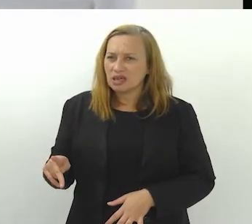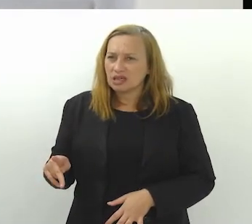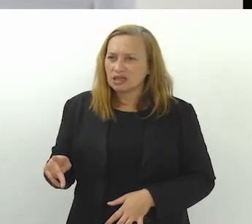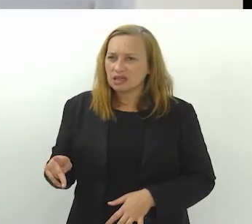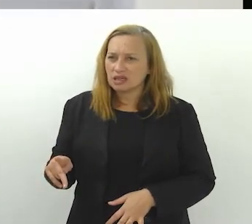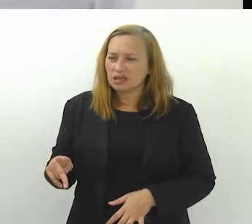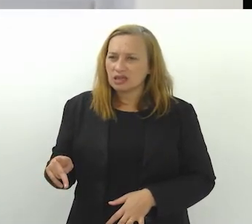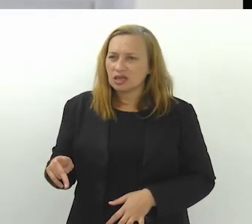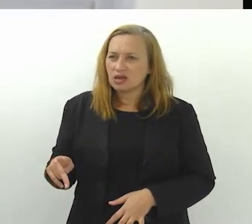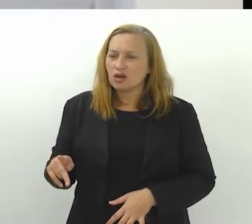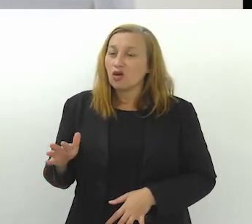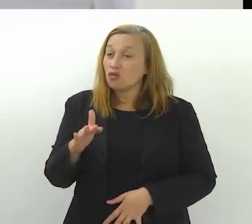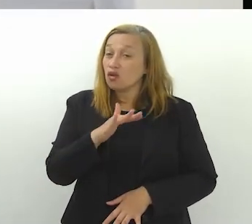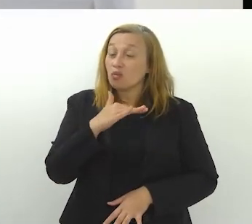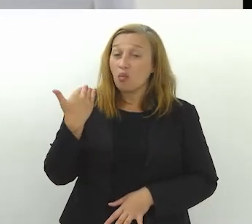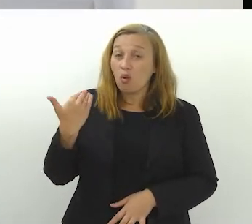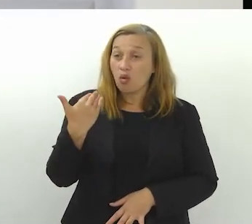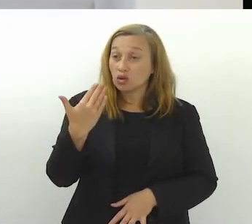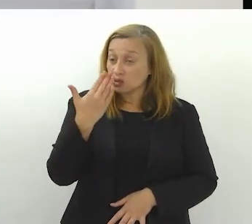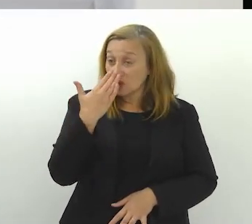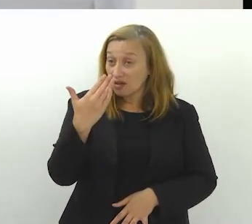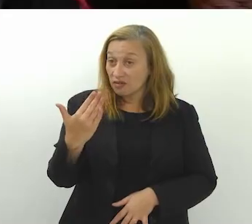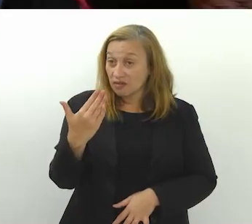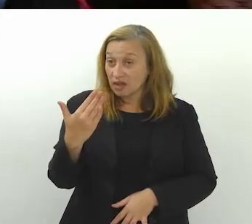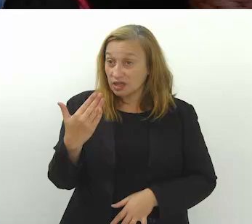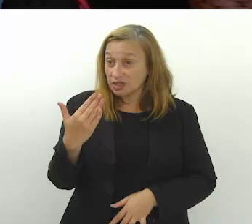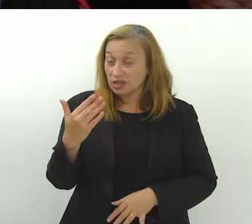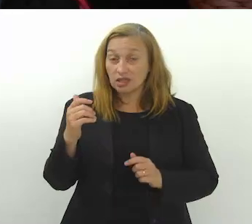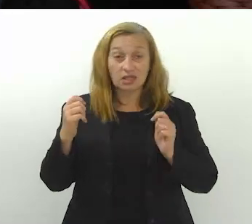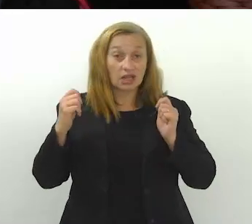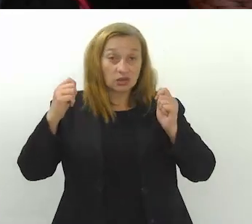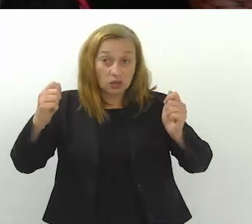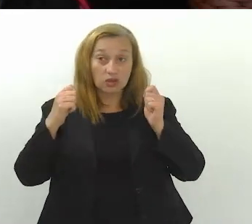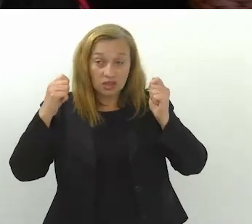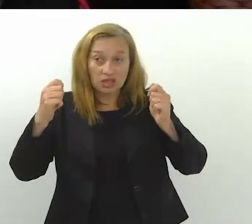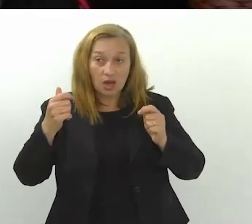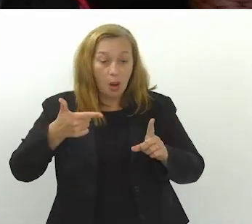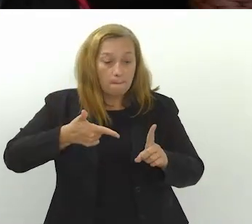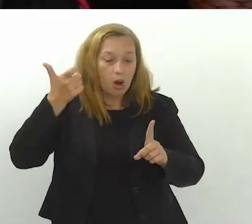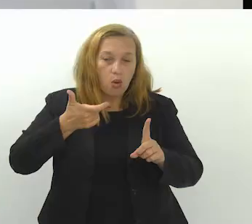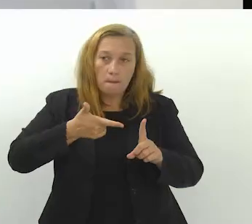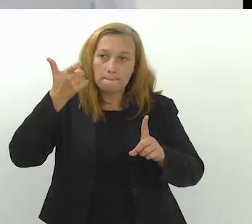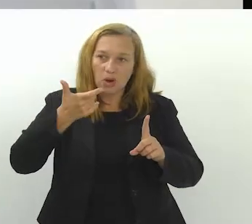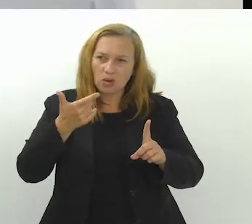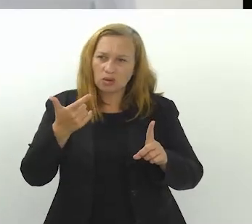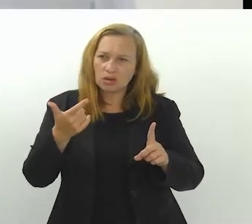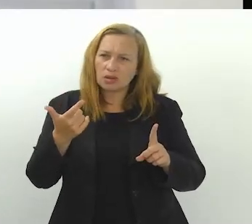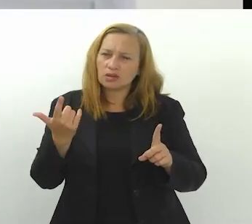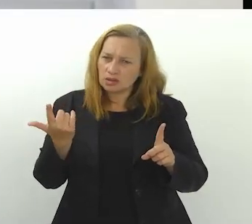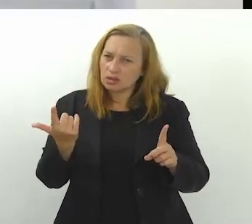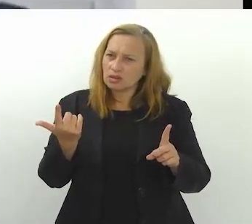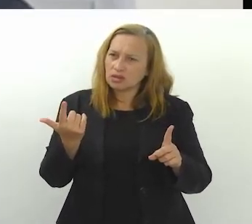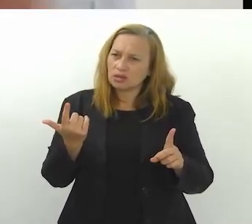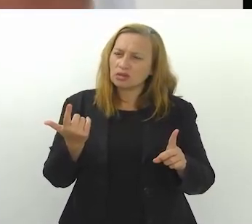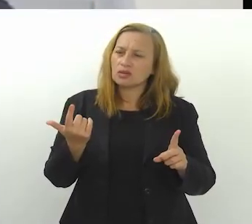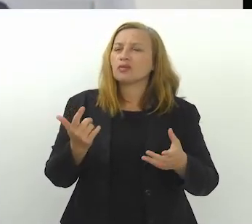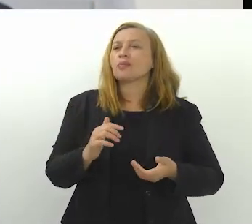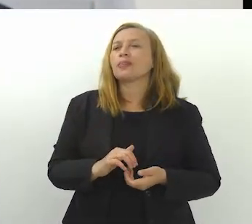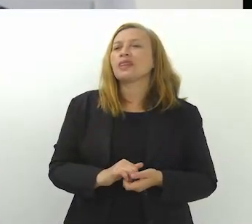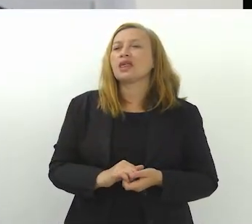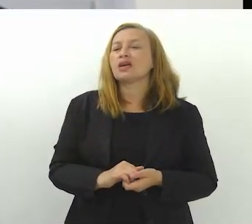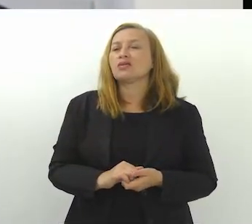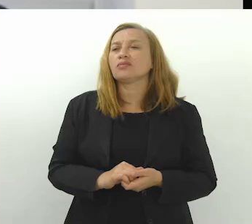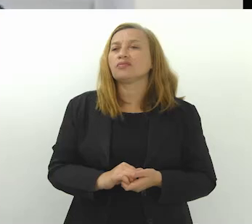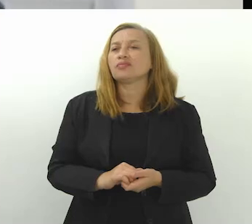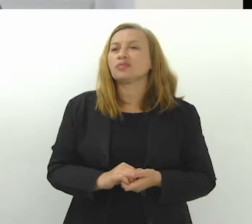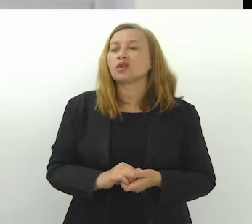foi assassinado, né, na frente da Isso. sede da torcida, com dois tiros, Uhum. não lembro se foi 2 tiros, mas enfim, foi assassinado